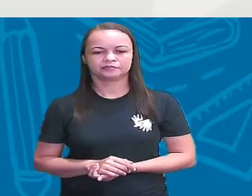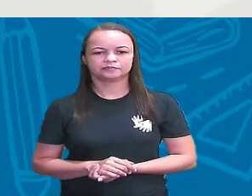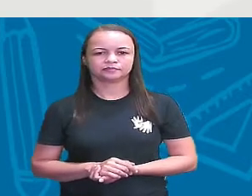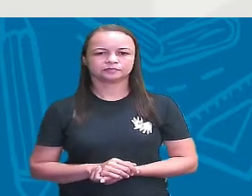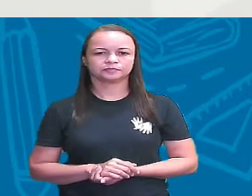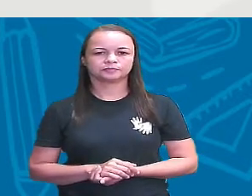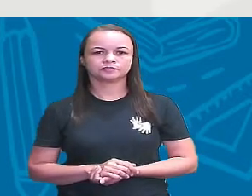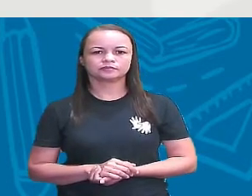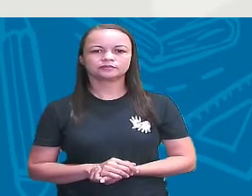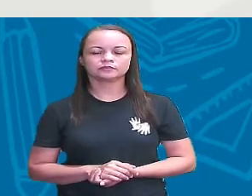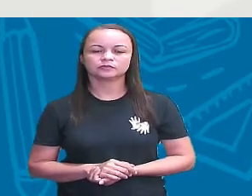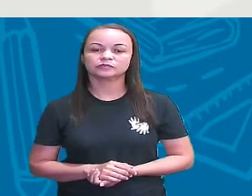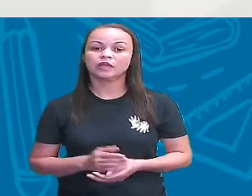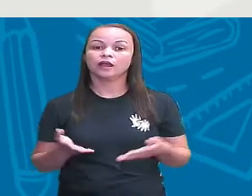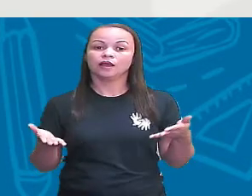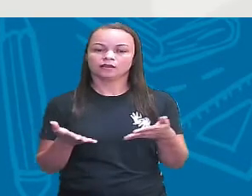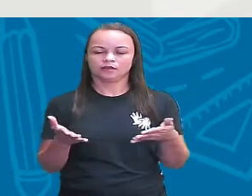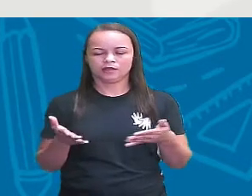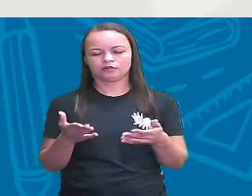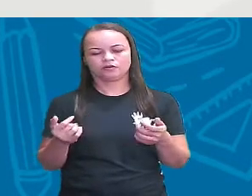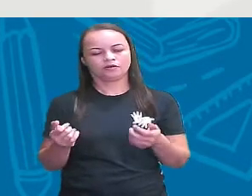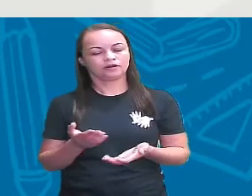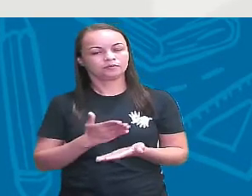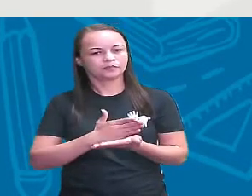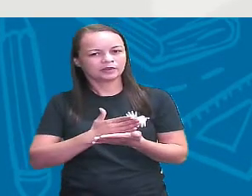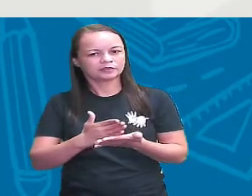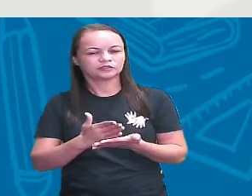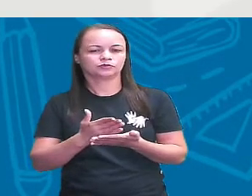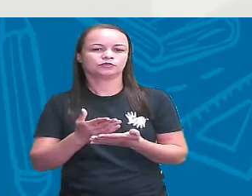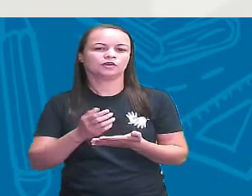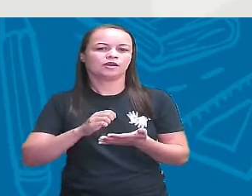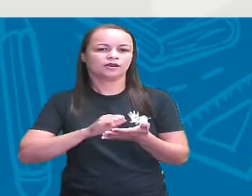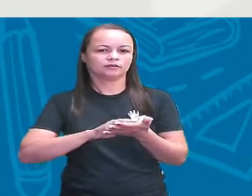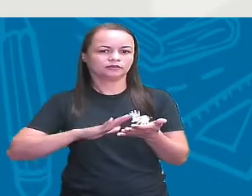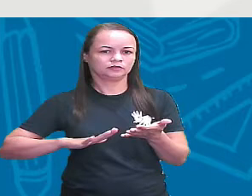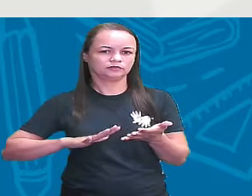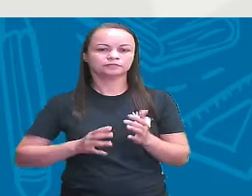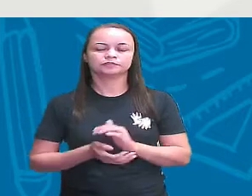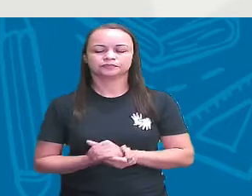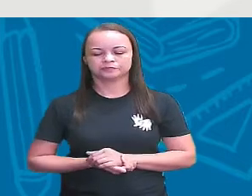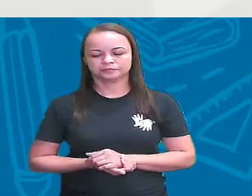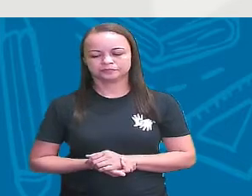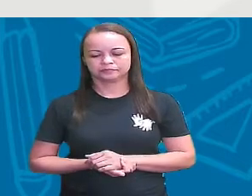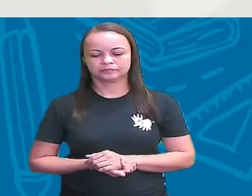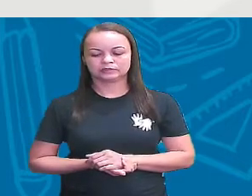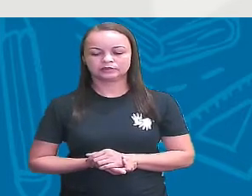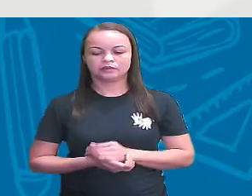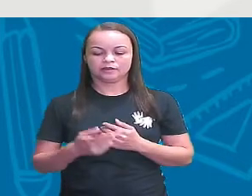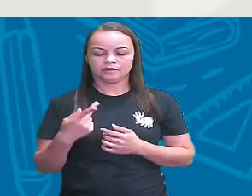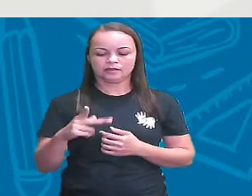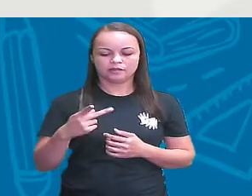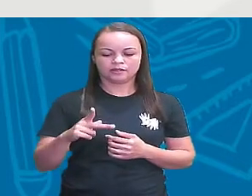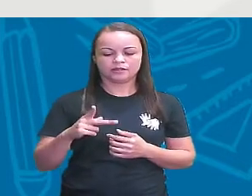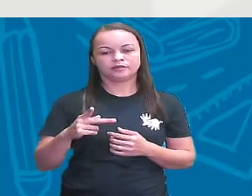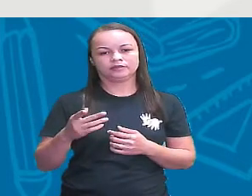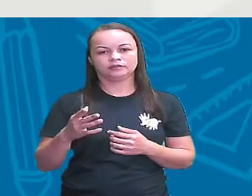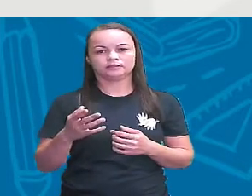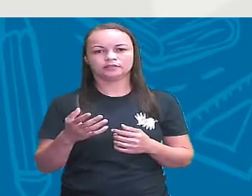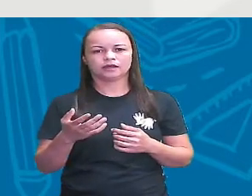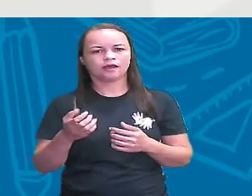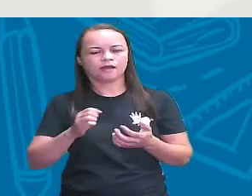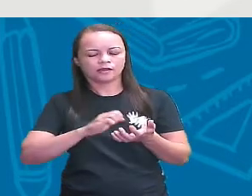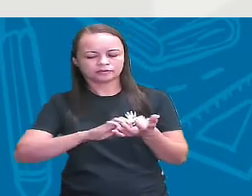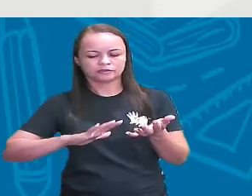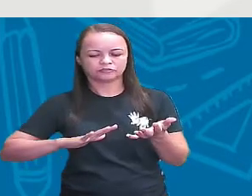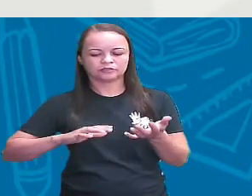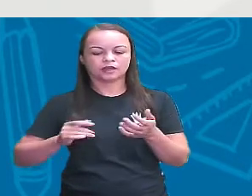mesmo. Agora vamos para mais um exercício. Esse exercício a gente tem que ficar bastante